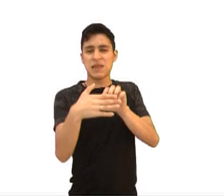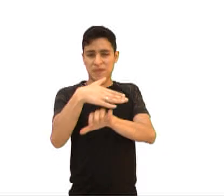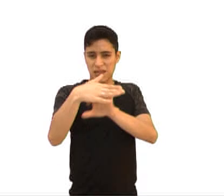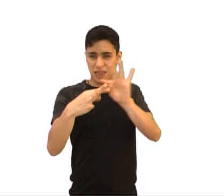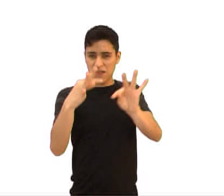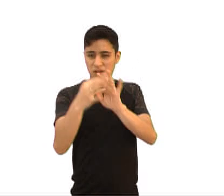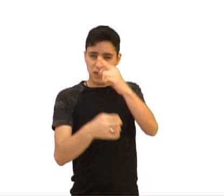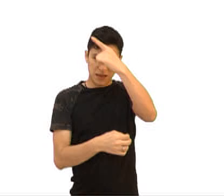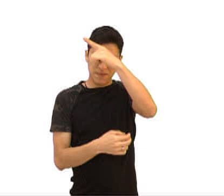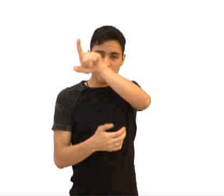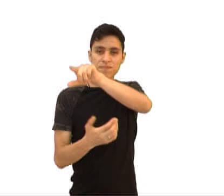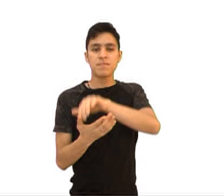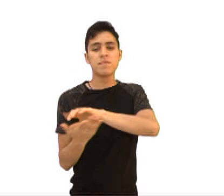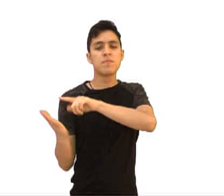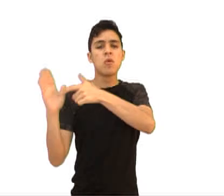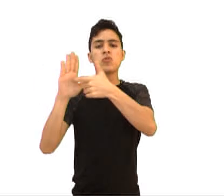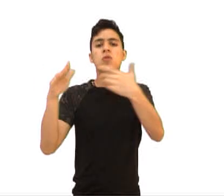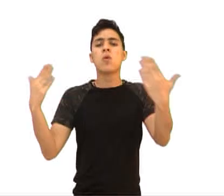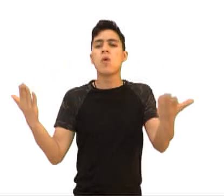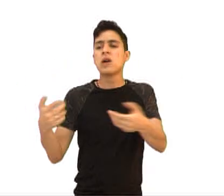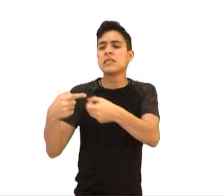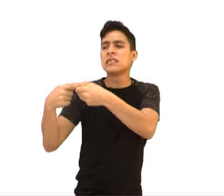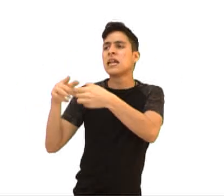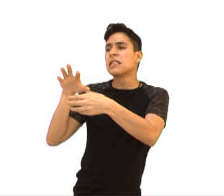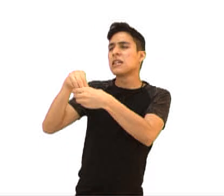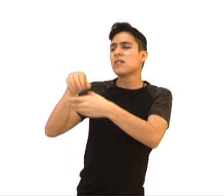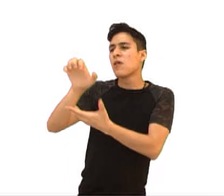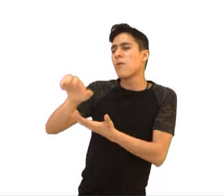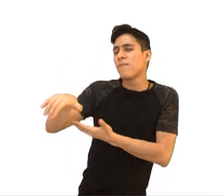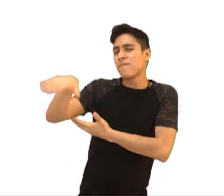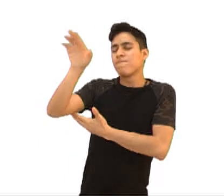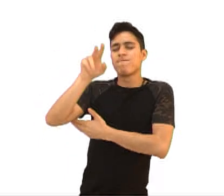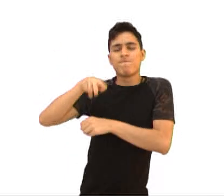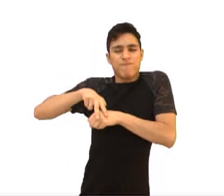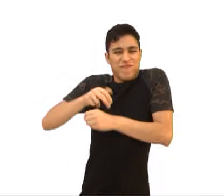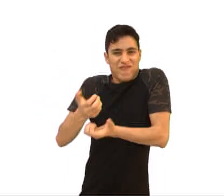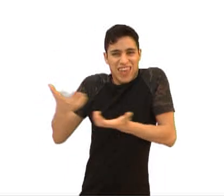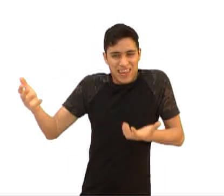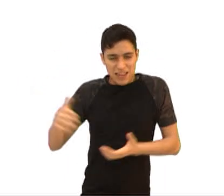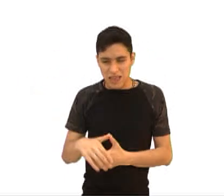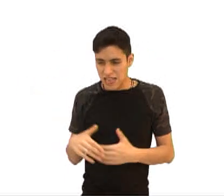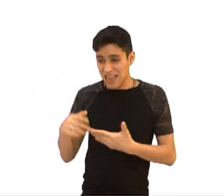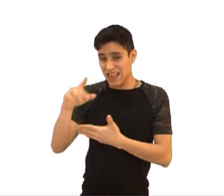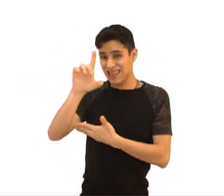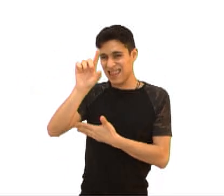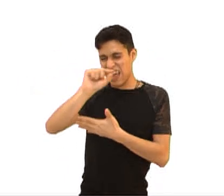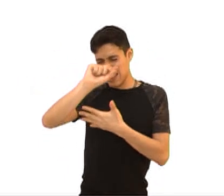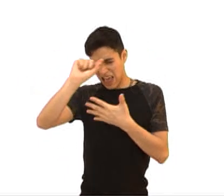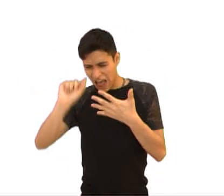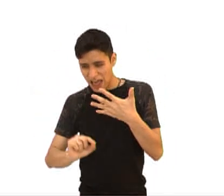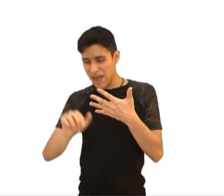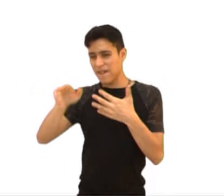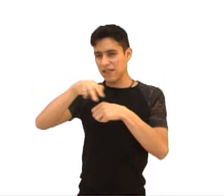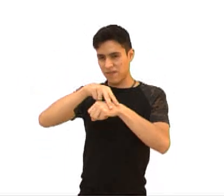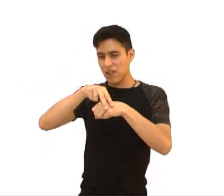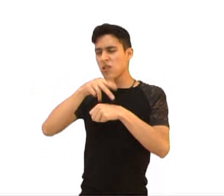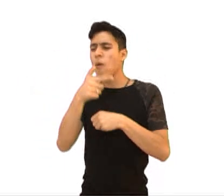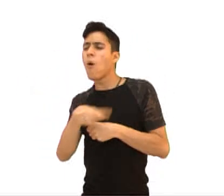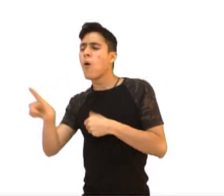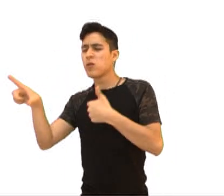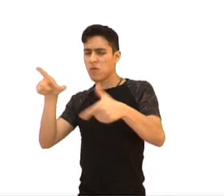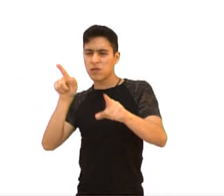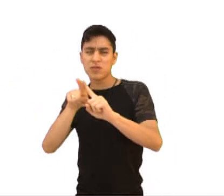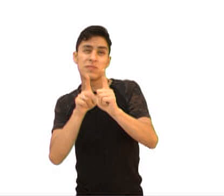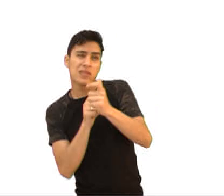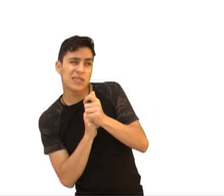apontou as cidades mais verdes da Europa. Então, temos 10 cidades aqui. As mais verdes, né? As outras também estão acompanhando esse